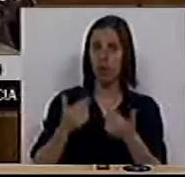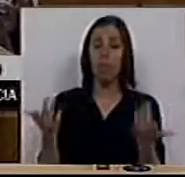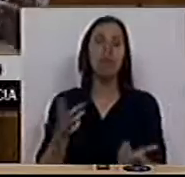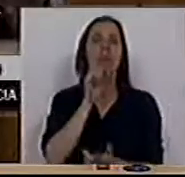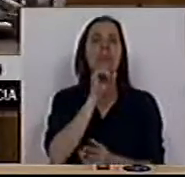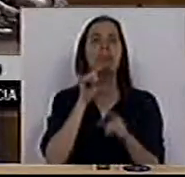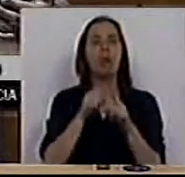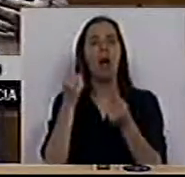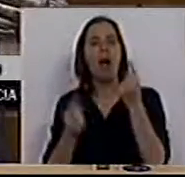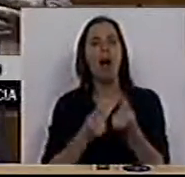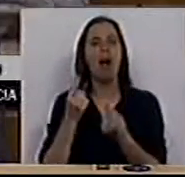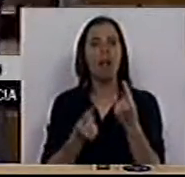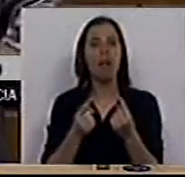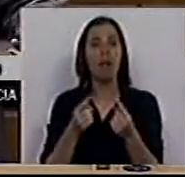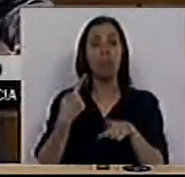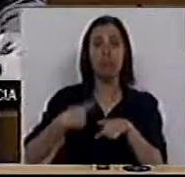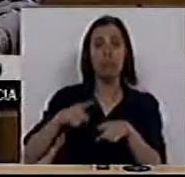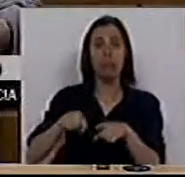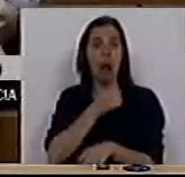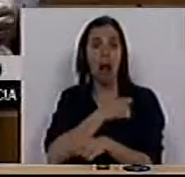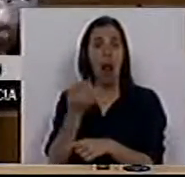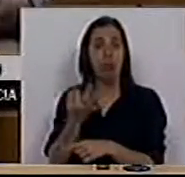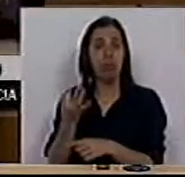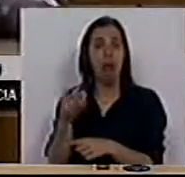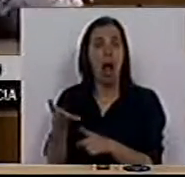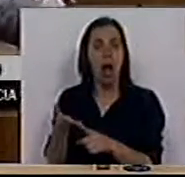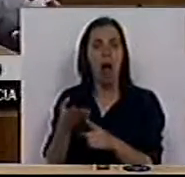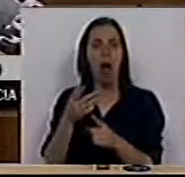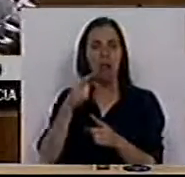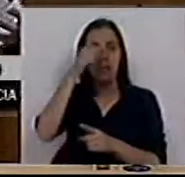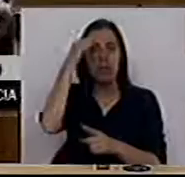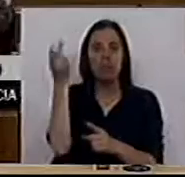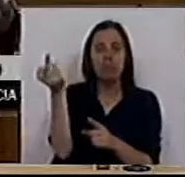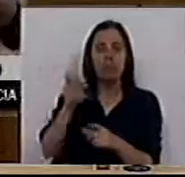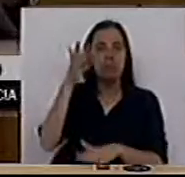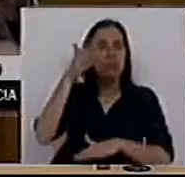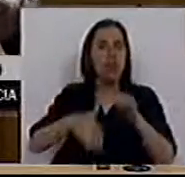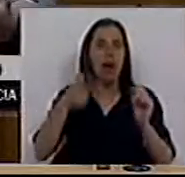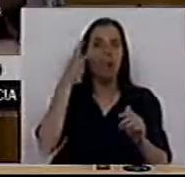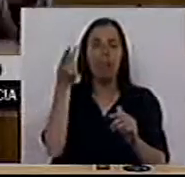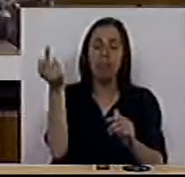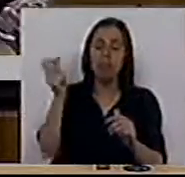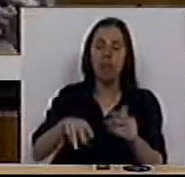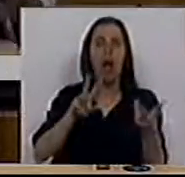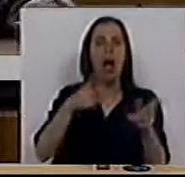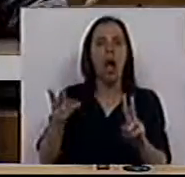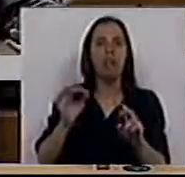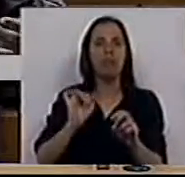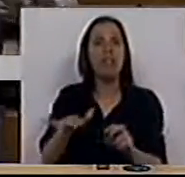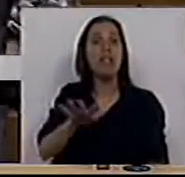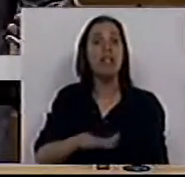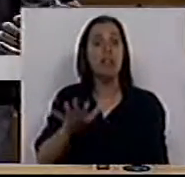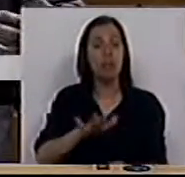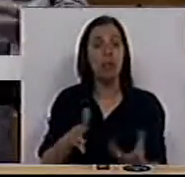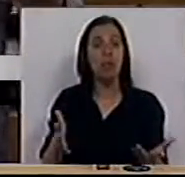a possibilidade de alguém que, tendo um crédito à habitação, encontrando uma dificuldade na vida e, por isso, tendo uma alteração na sua